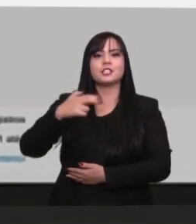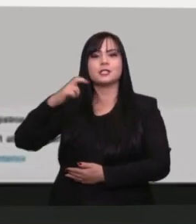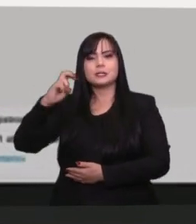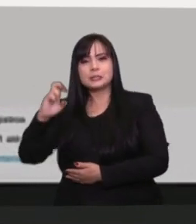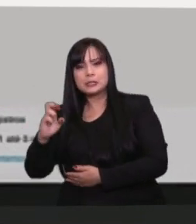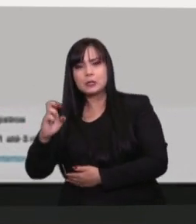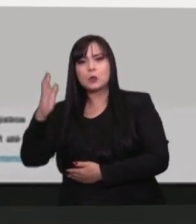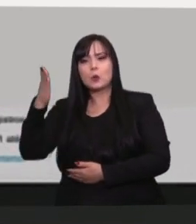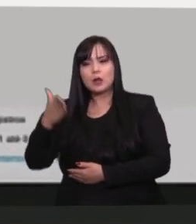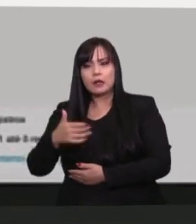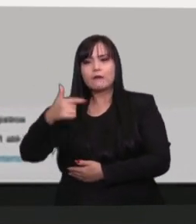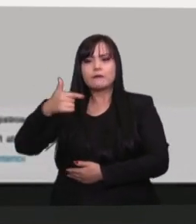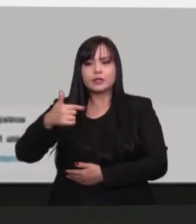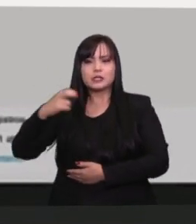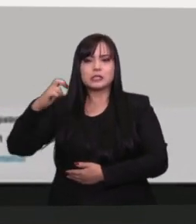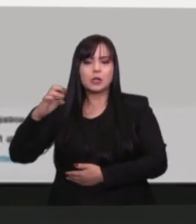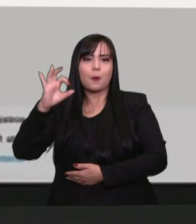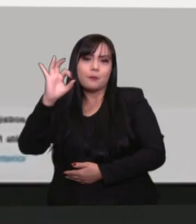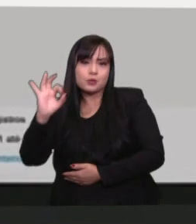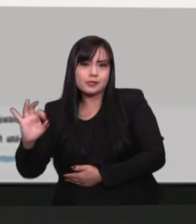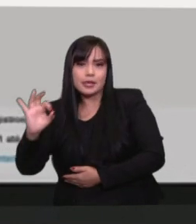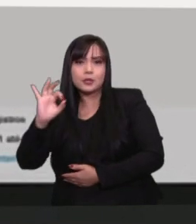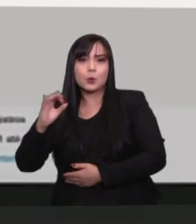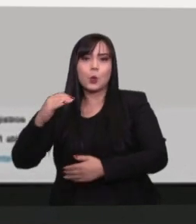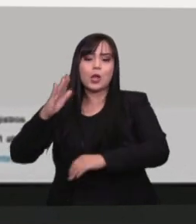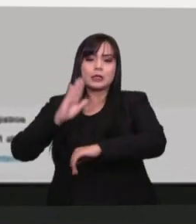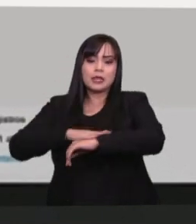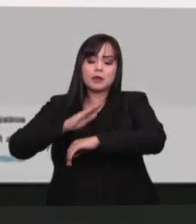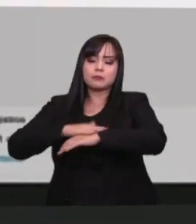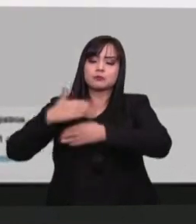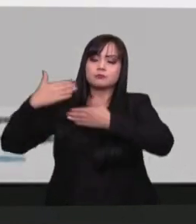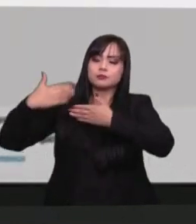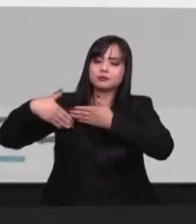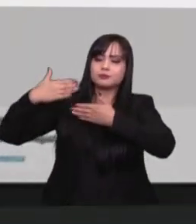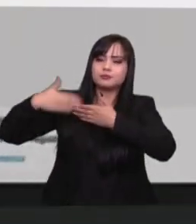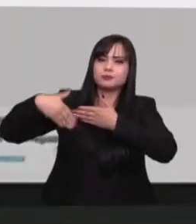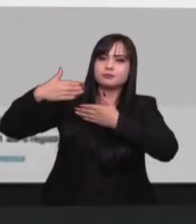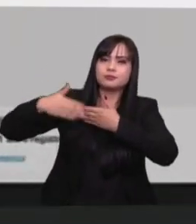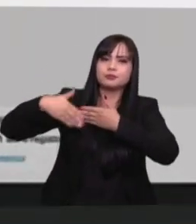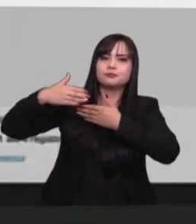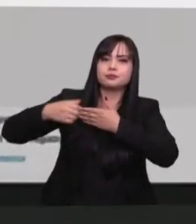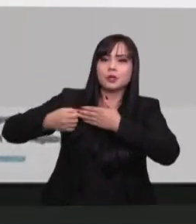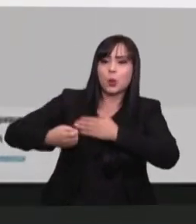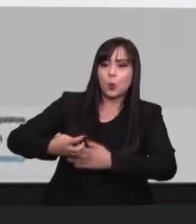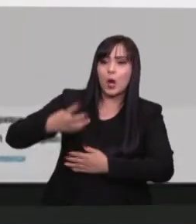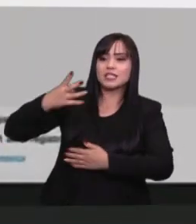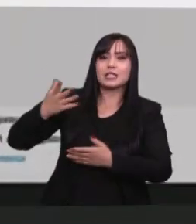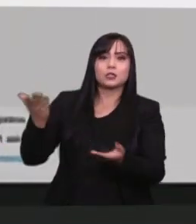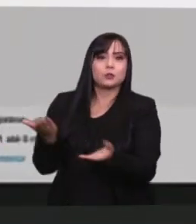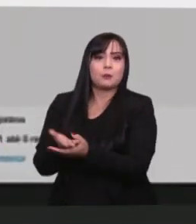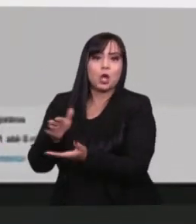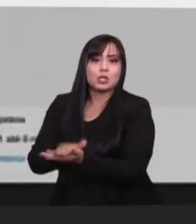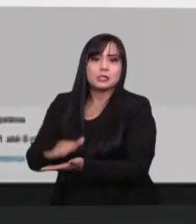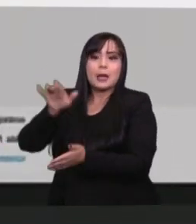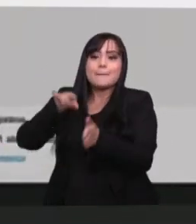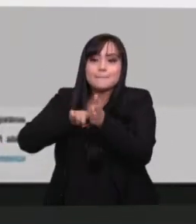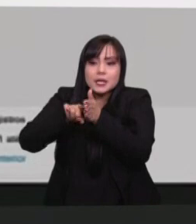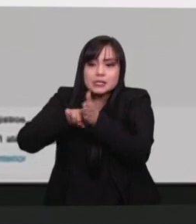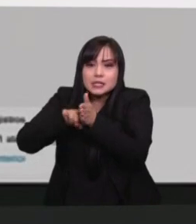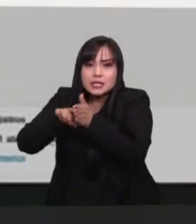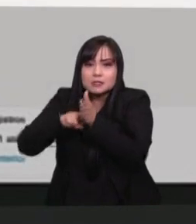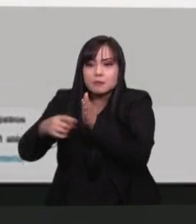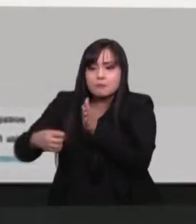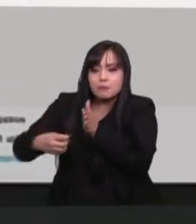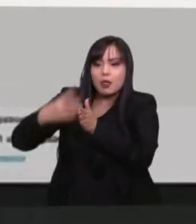em 25%. o tempo de processamento é proporcional à quantidade de processos selecionados na pesquisa de acervo